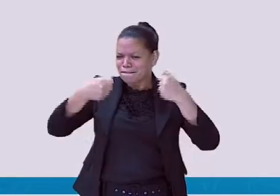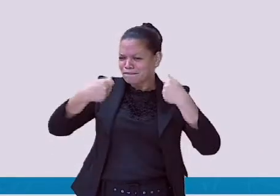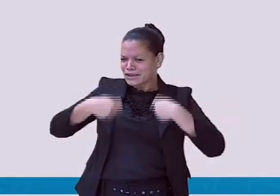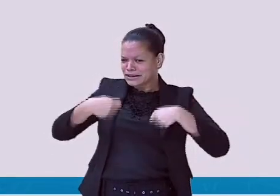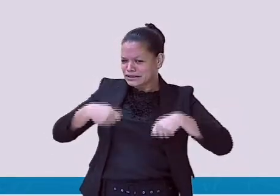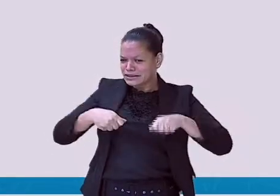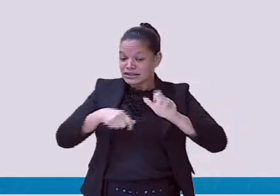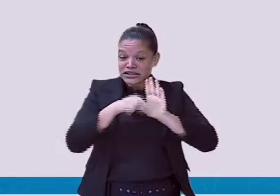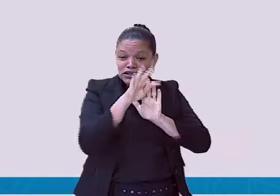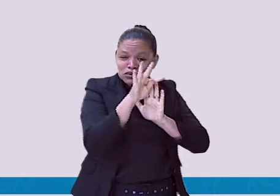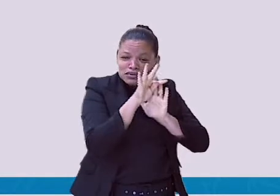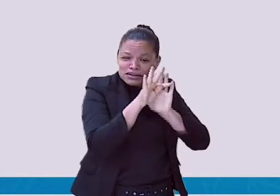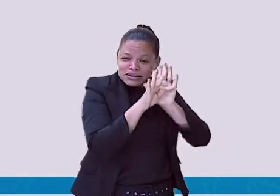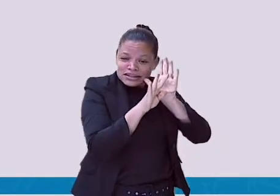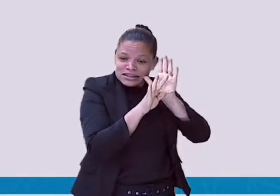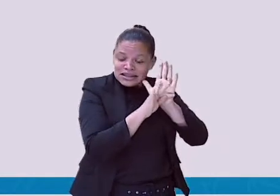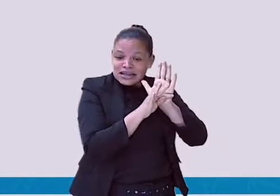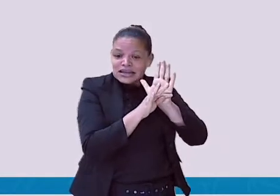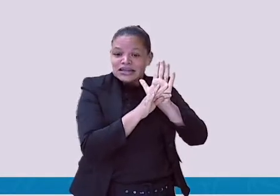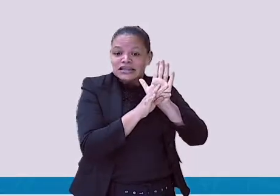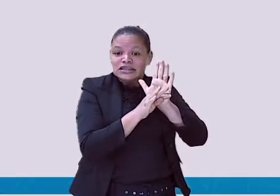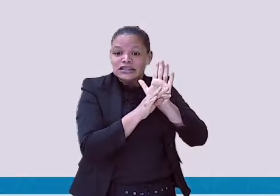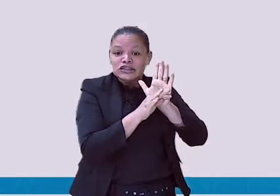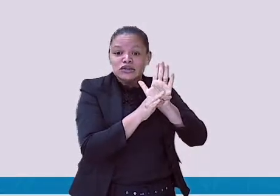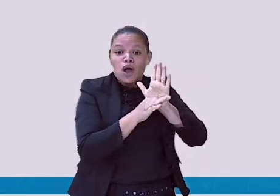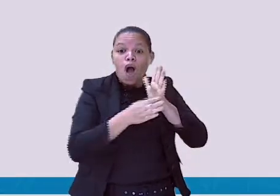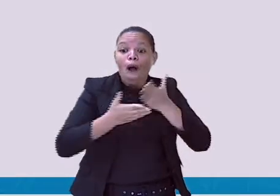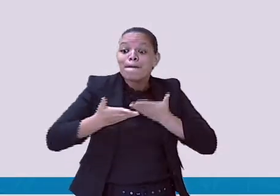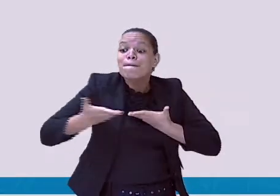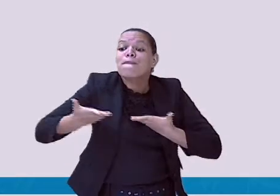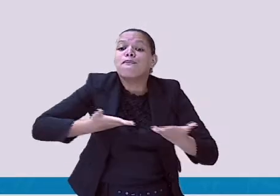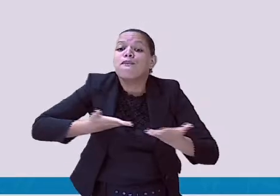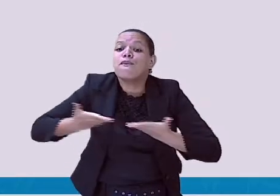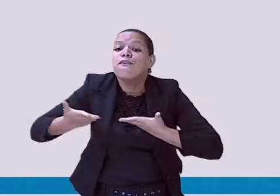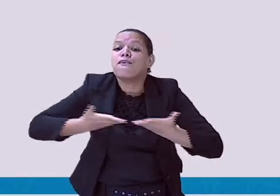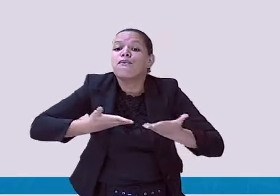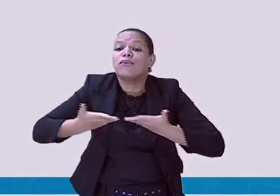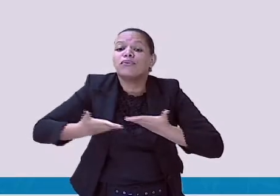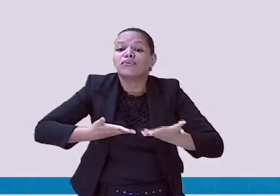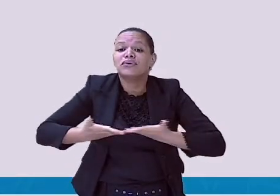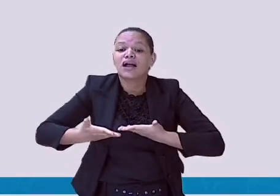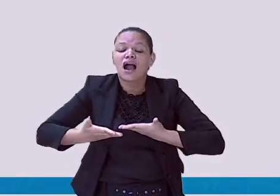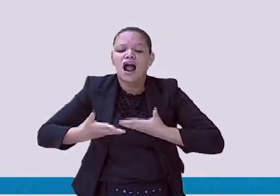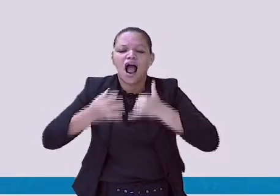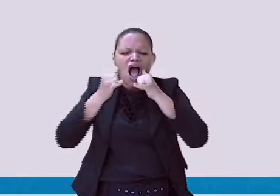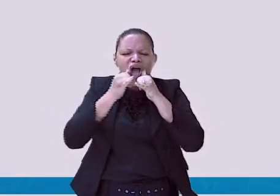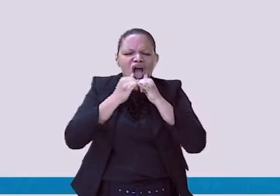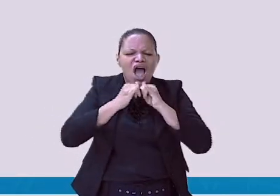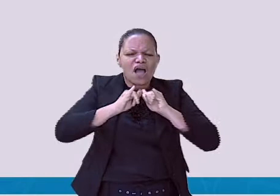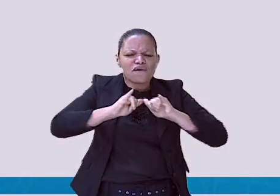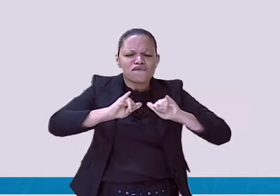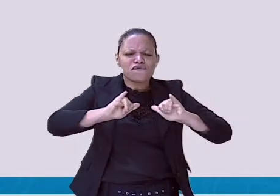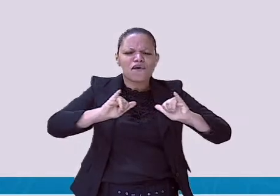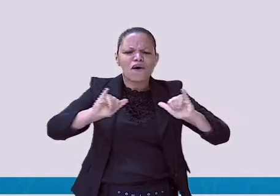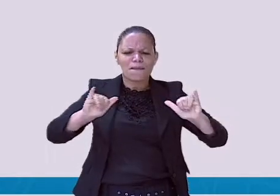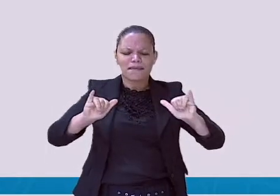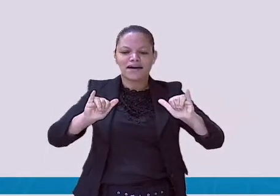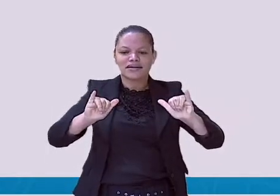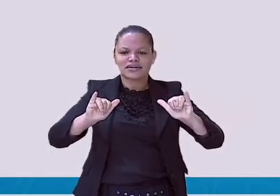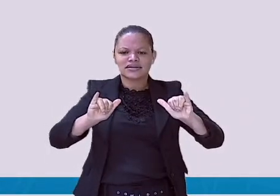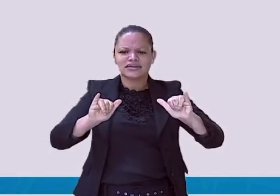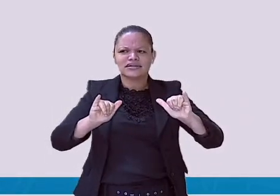Texto informativo, gênero textual informativo, quer o quê? Transmitir